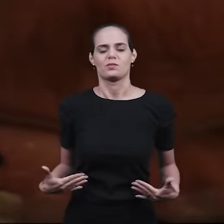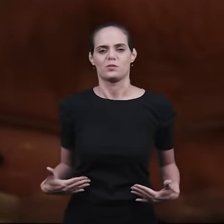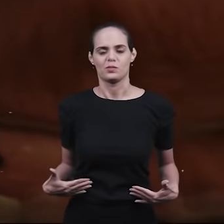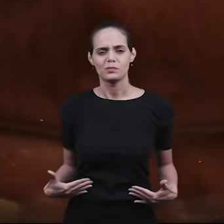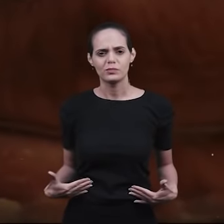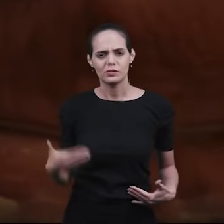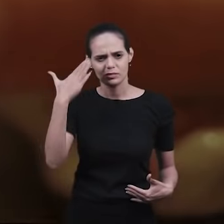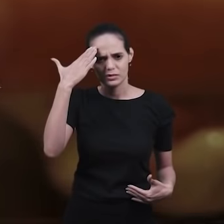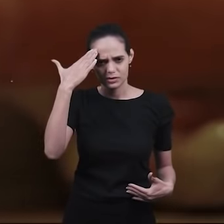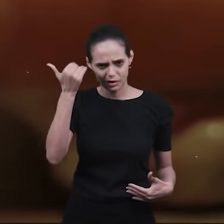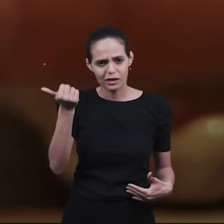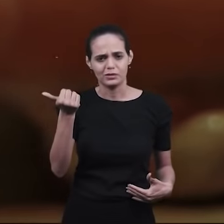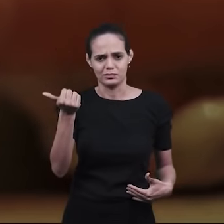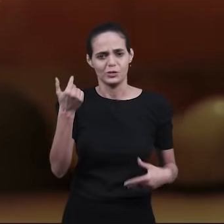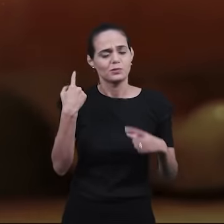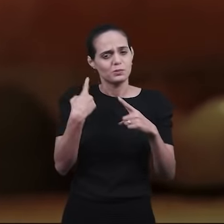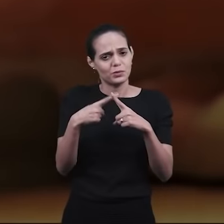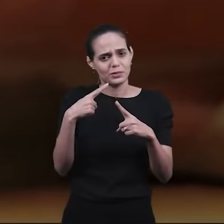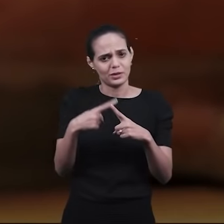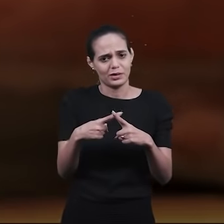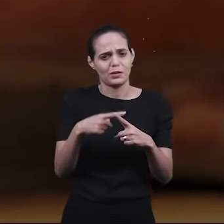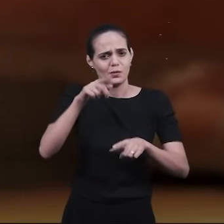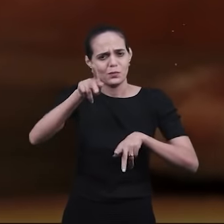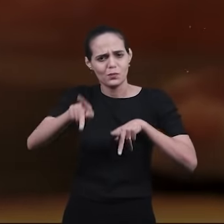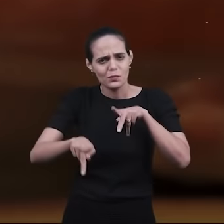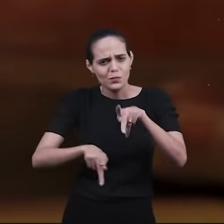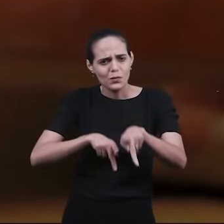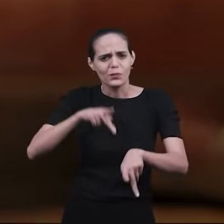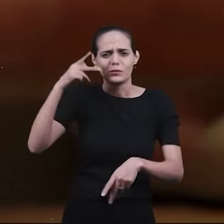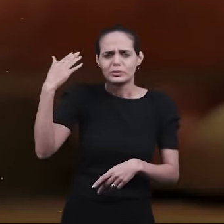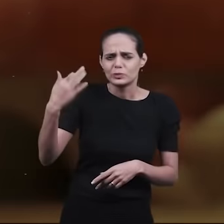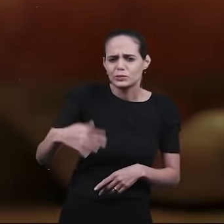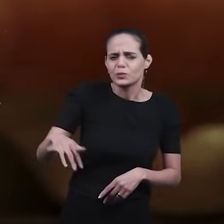corpos, povo que tanto